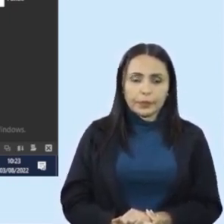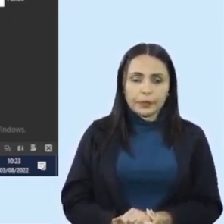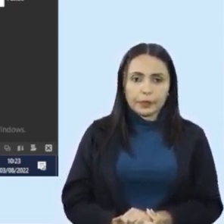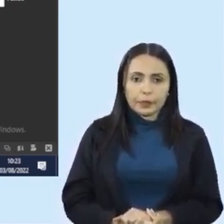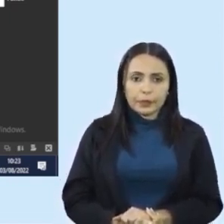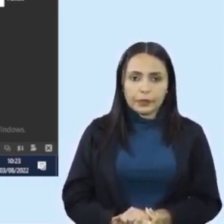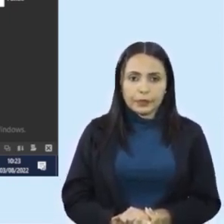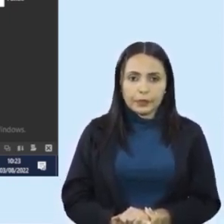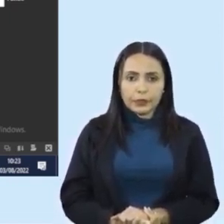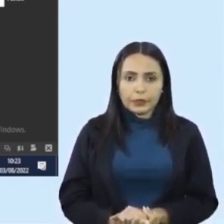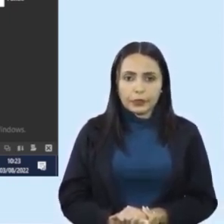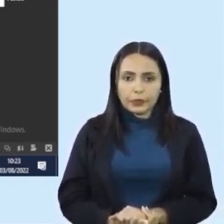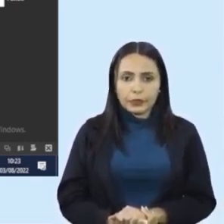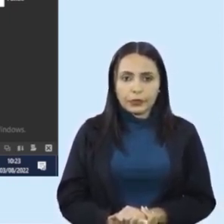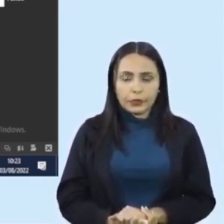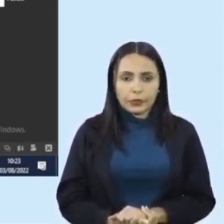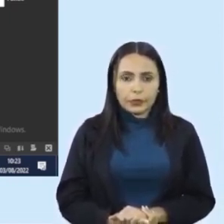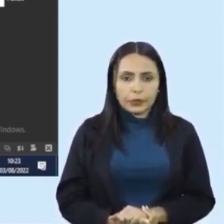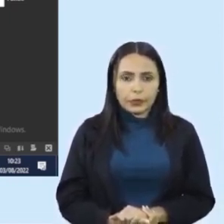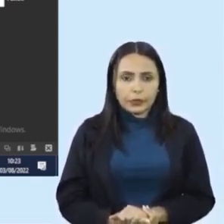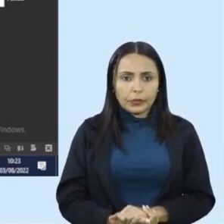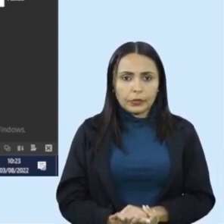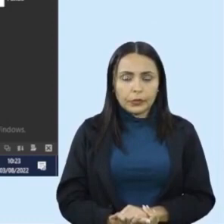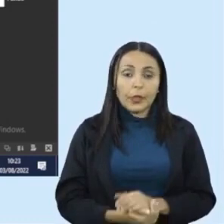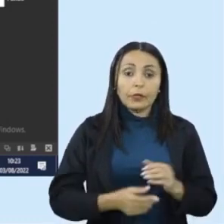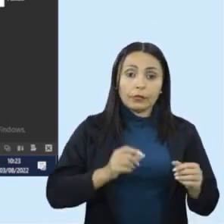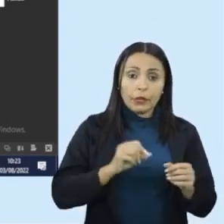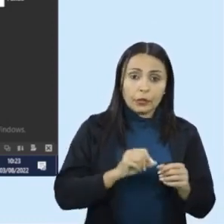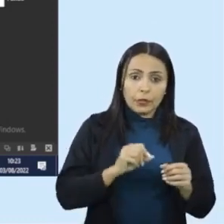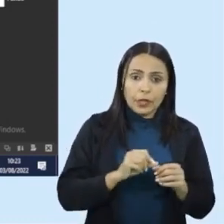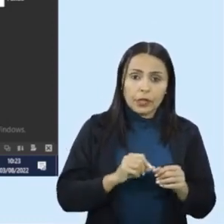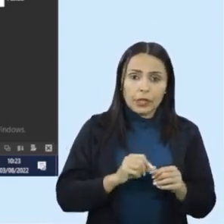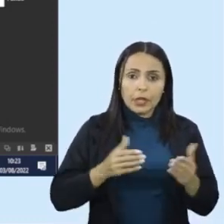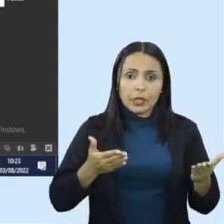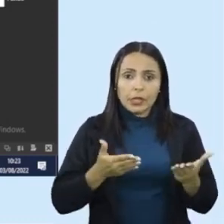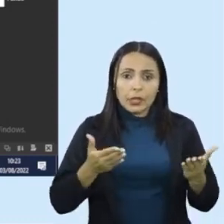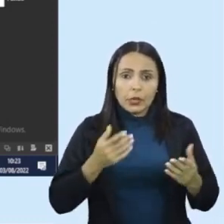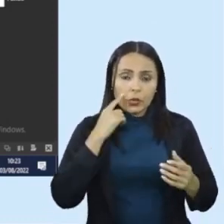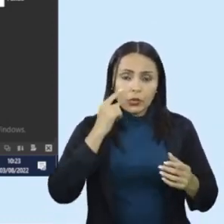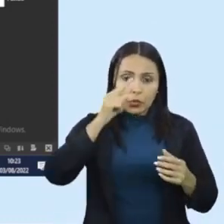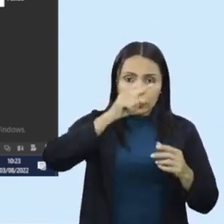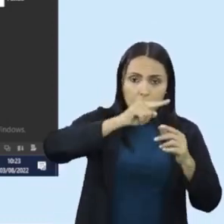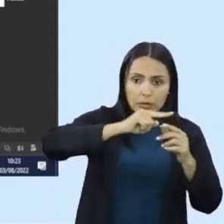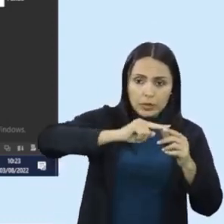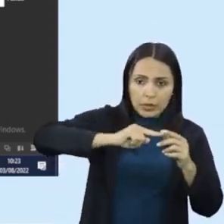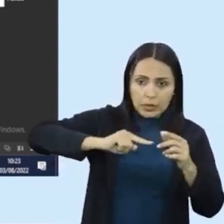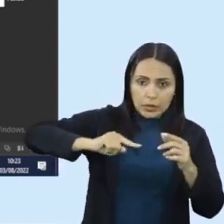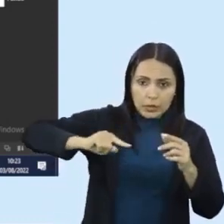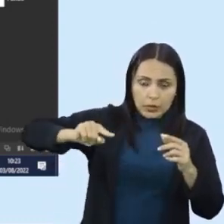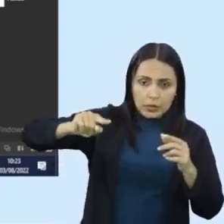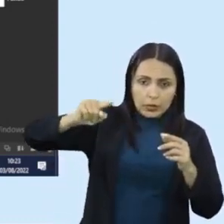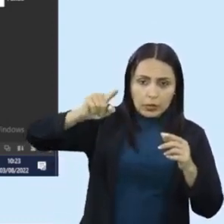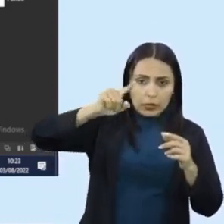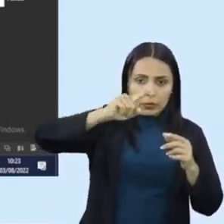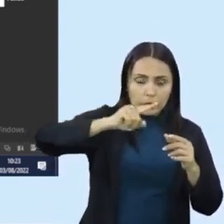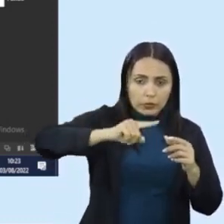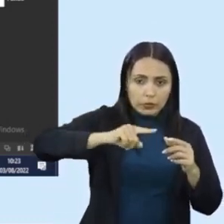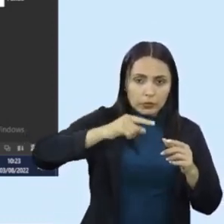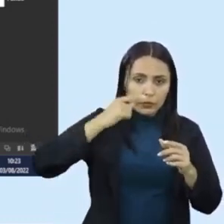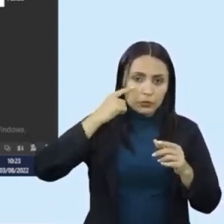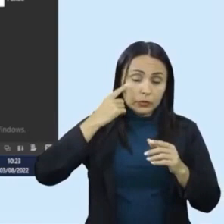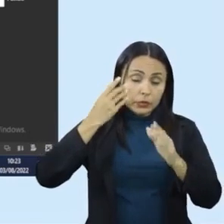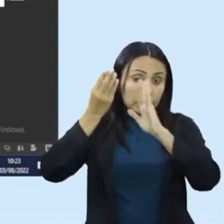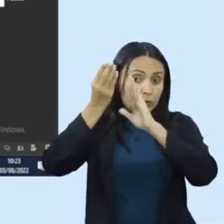Seleção elíptica. Vamos lá. E vamos fazer aqui o nosso círculo. E como eu fiz com retângulo, a